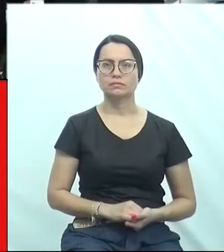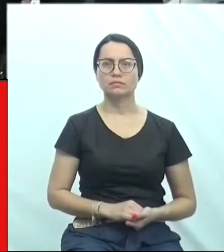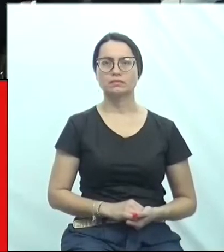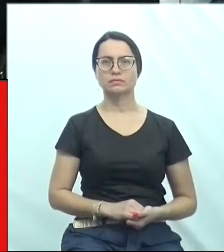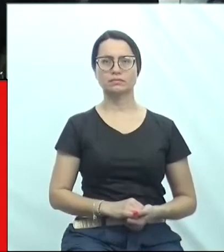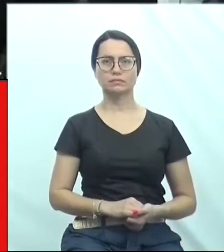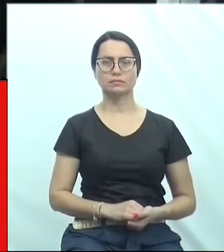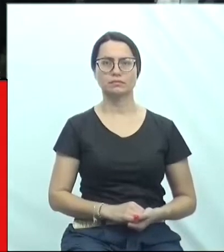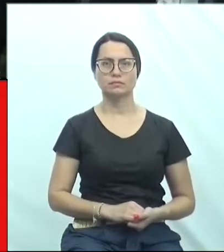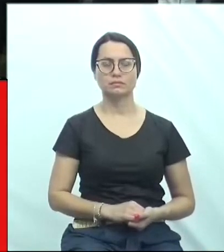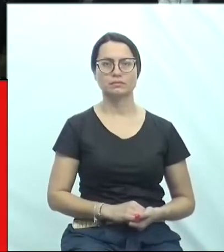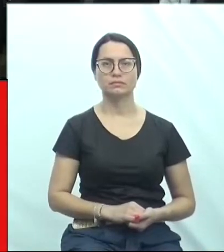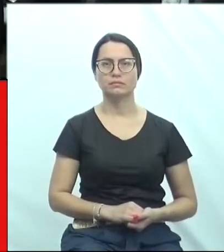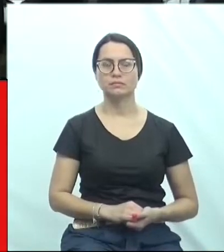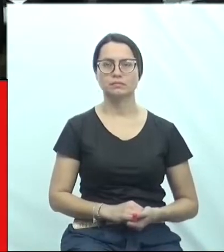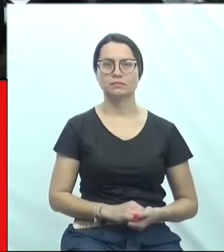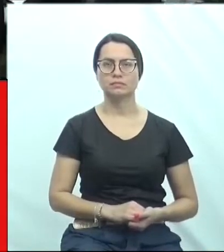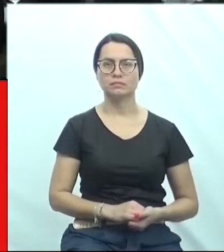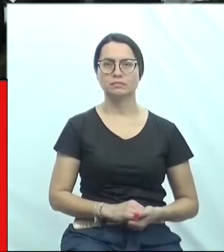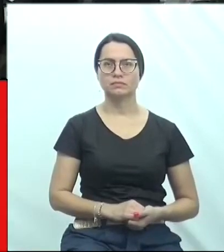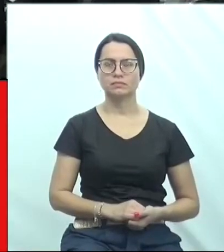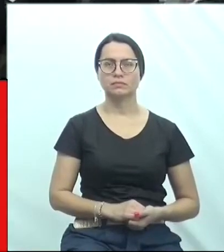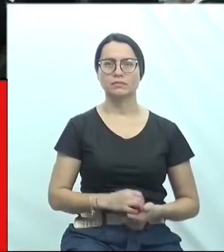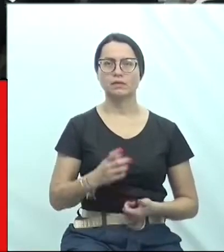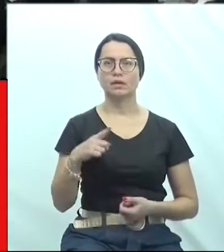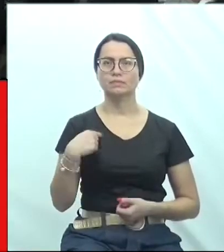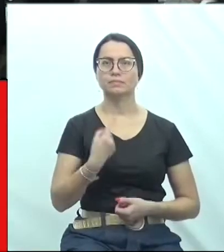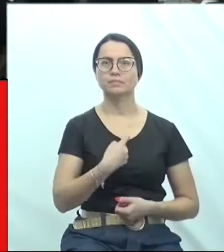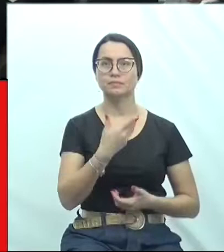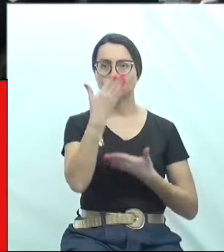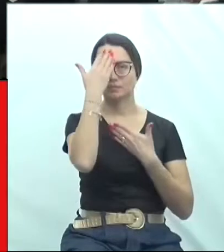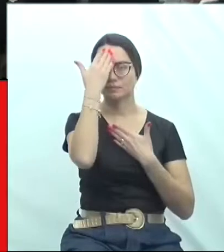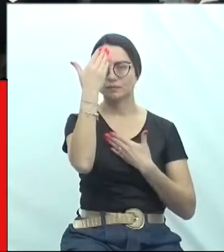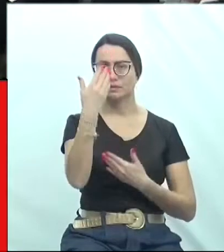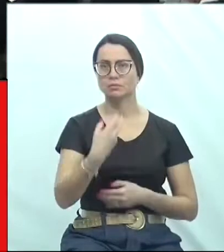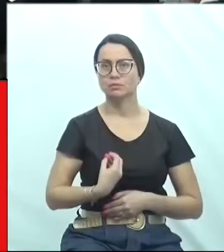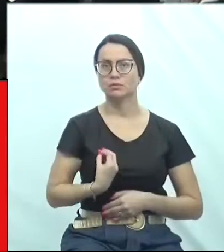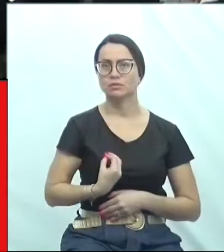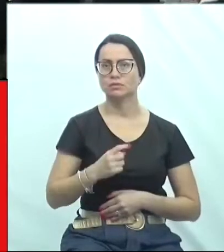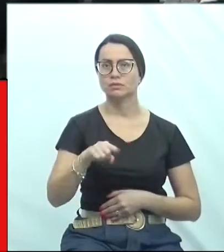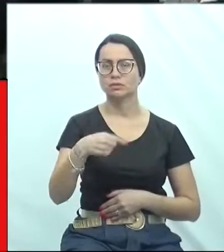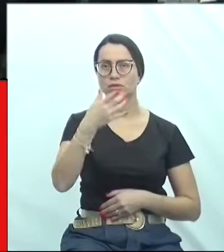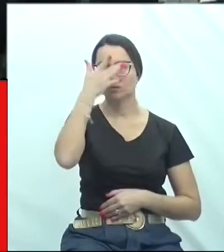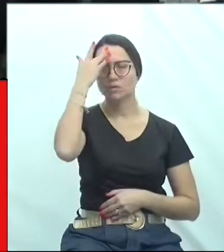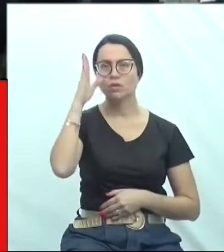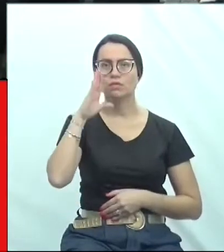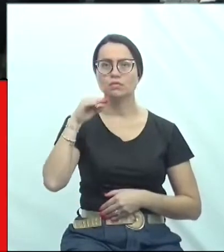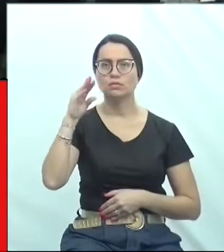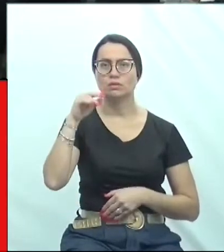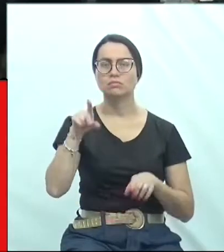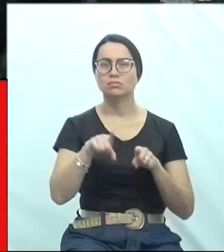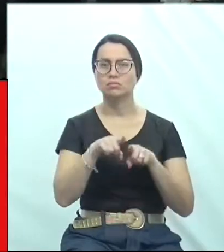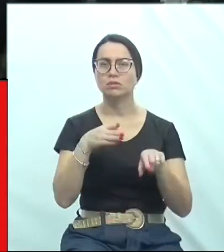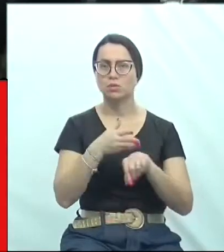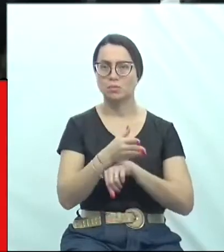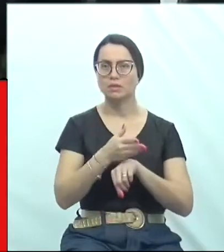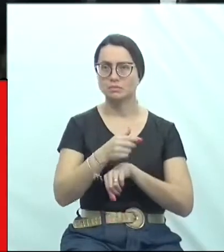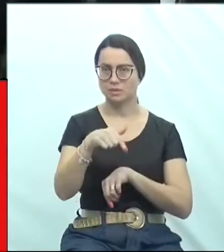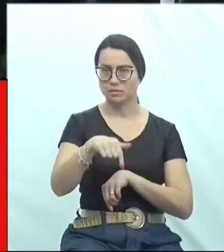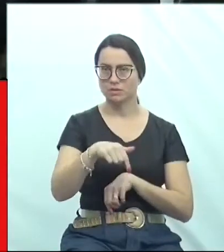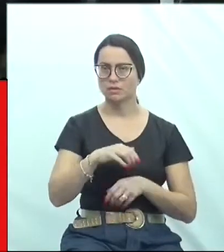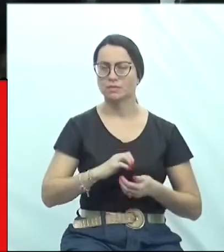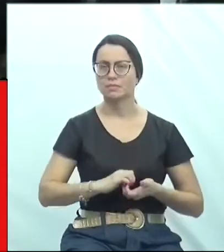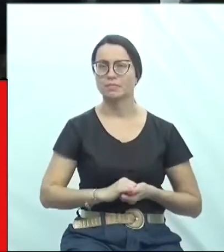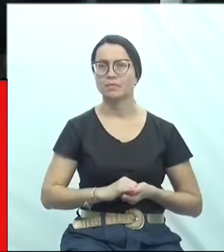nós agradecemos a presença de outros funcionários da Casan que estão aqui no nosso plenário. Sejam